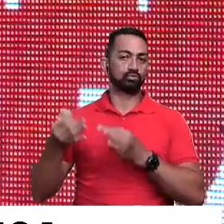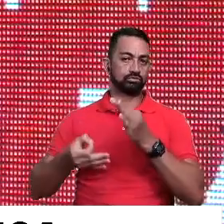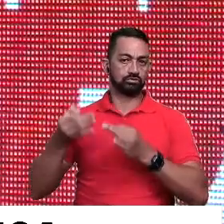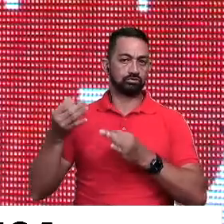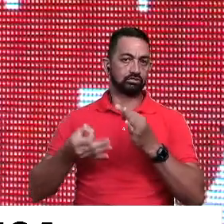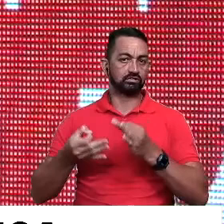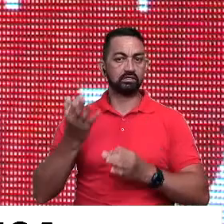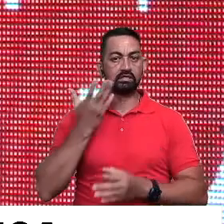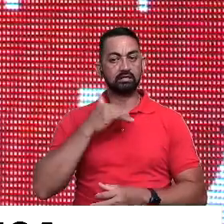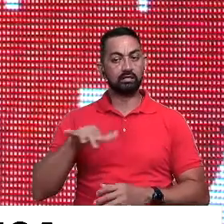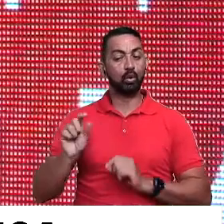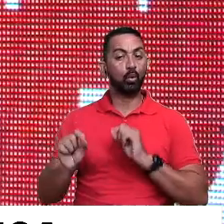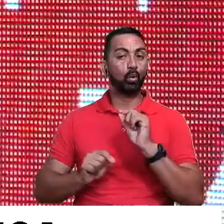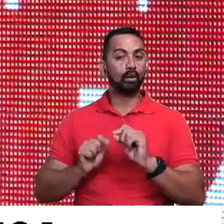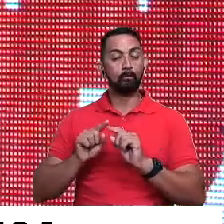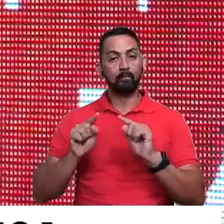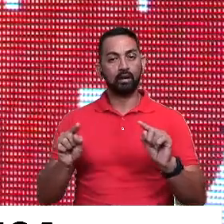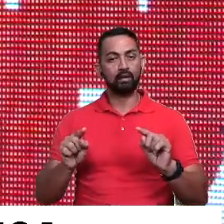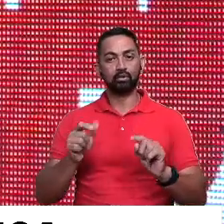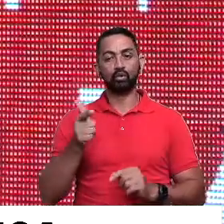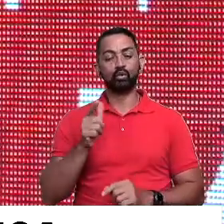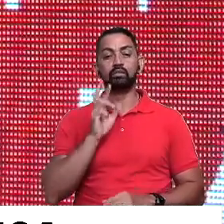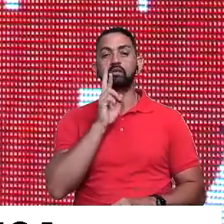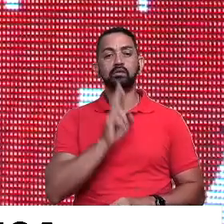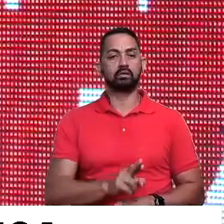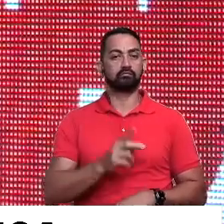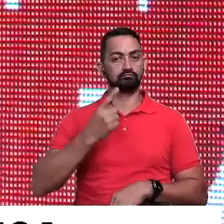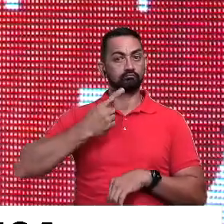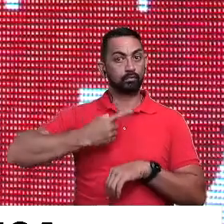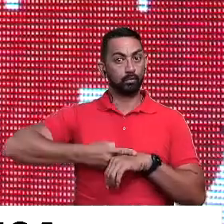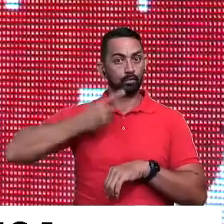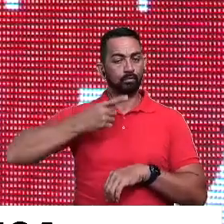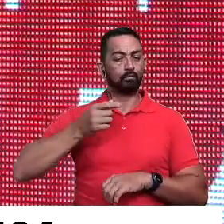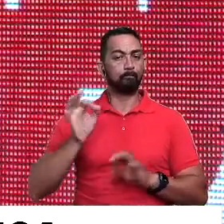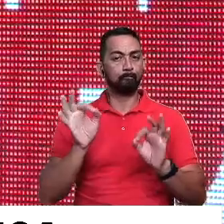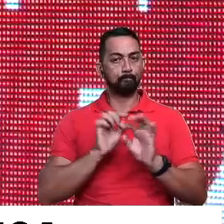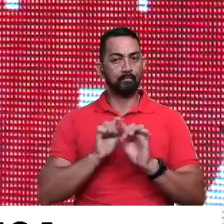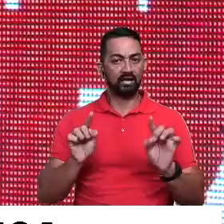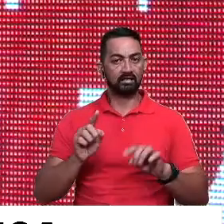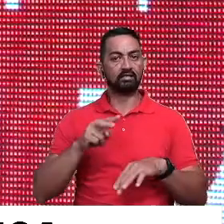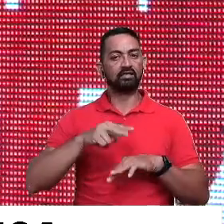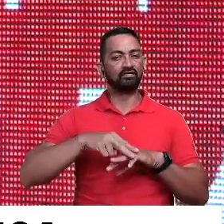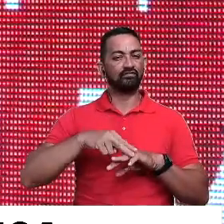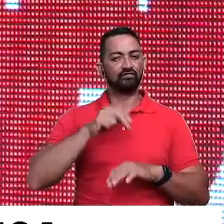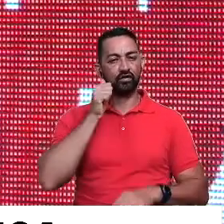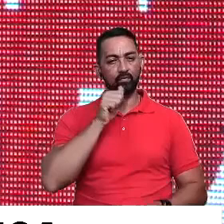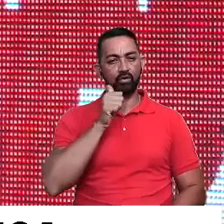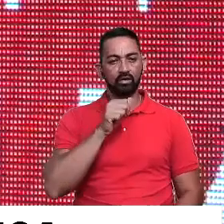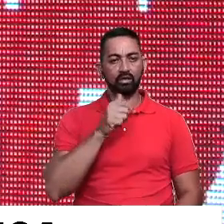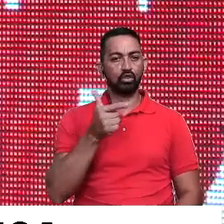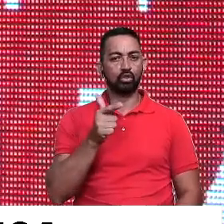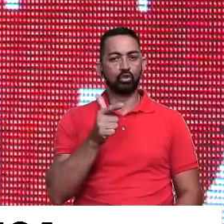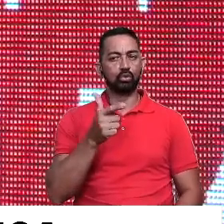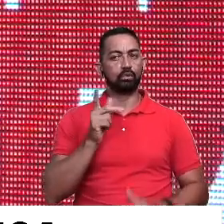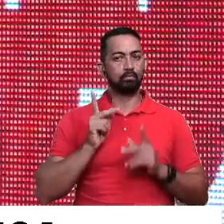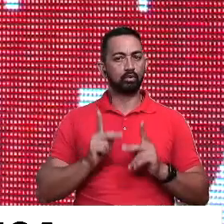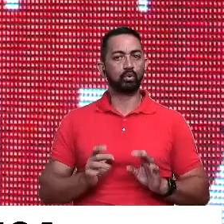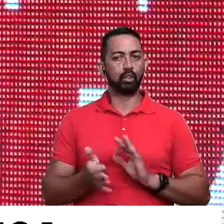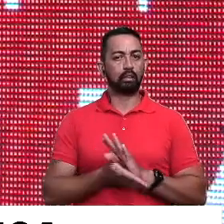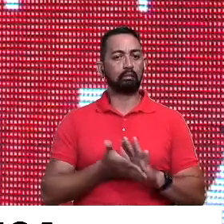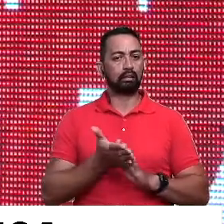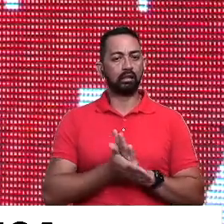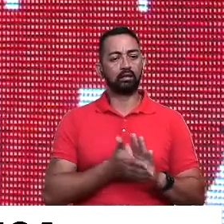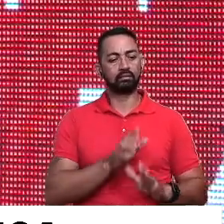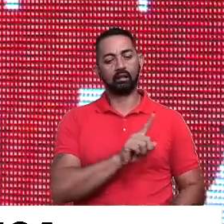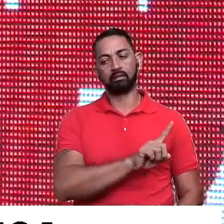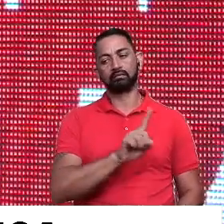Infância e da Juventude para saber se algo vai ser feito, mas ainda não há um resultado quanto a isso. Agora, quanto à viúva, não há nenhum